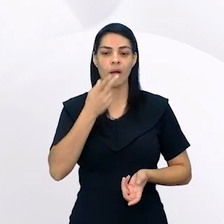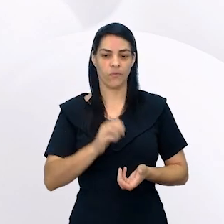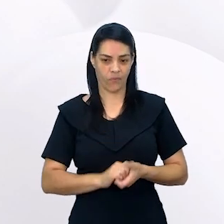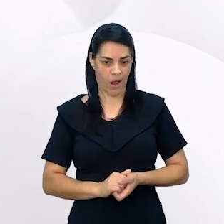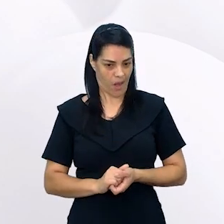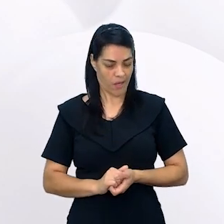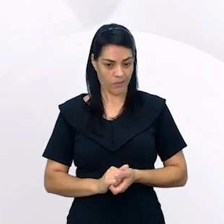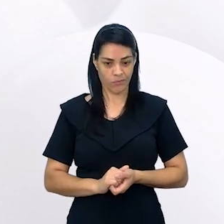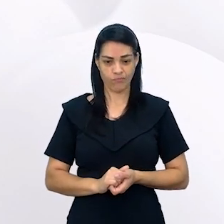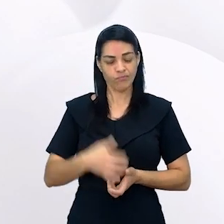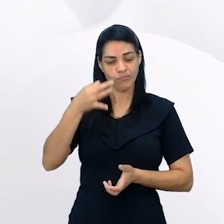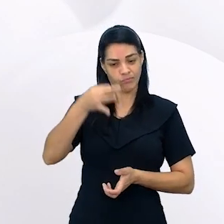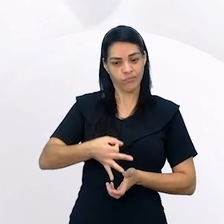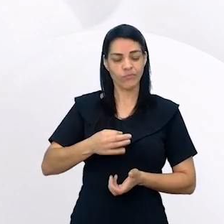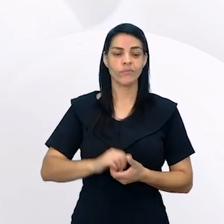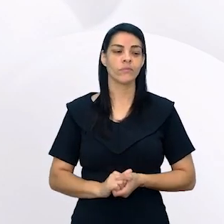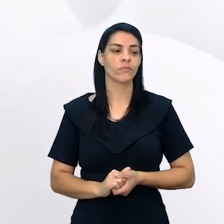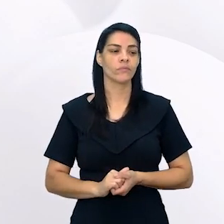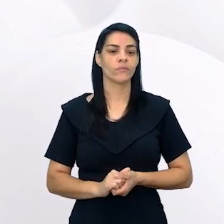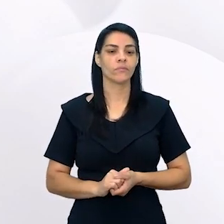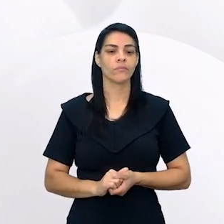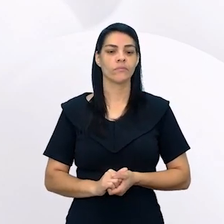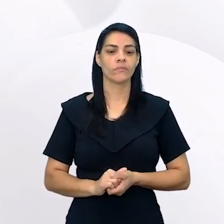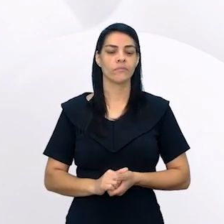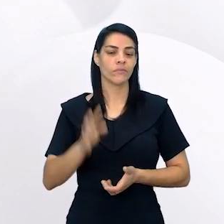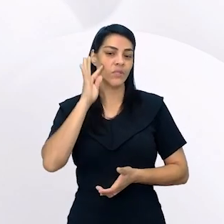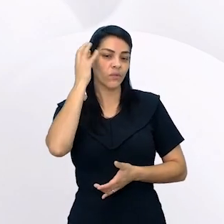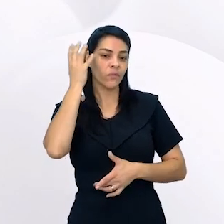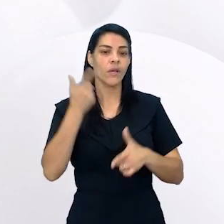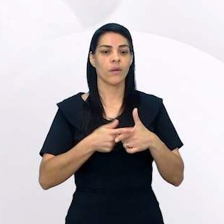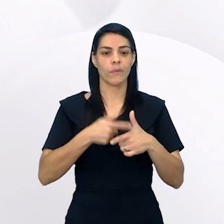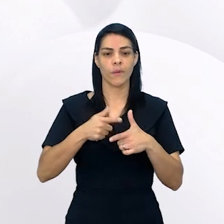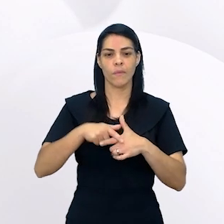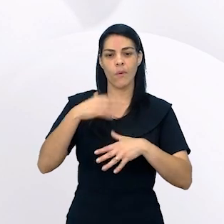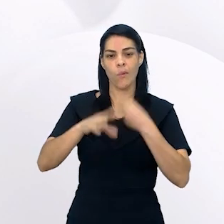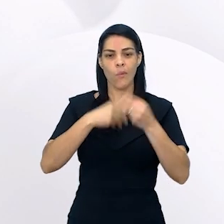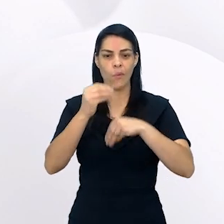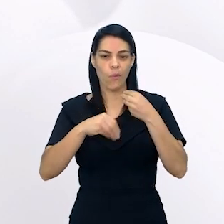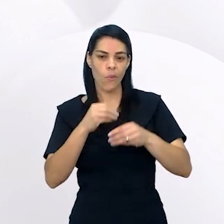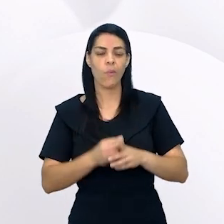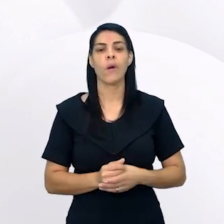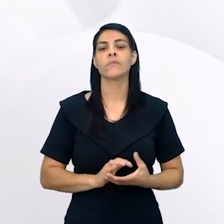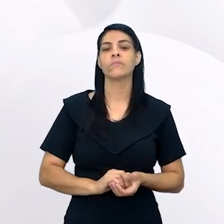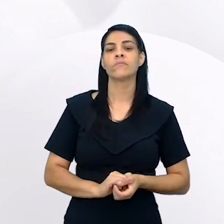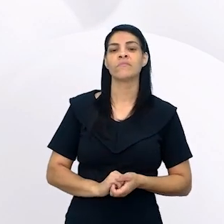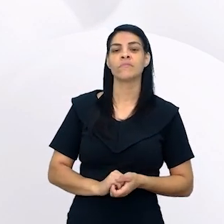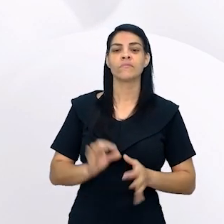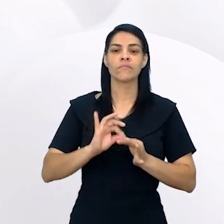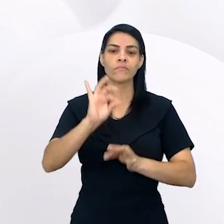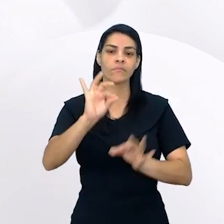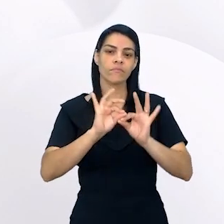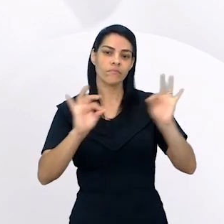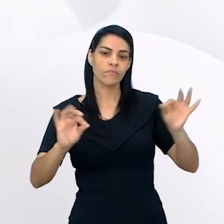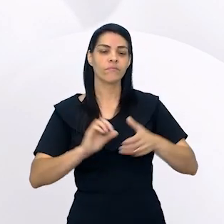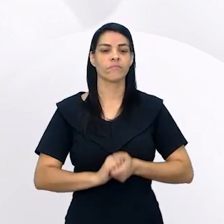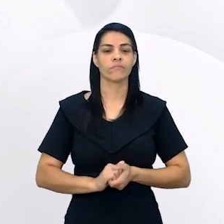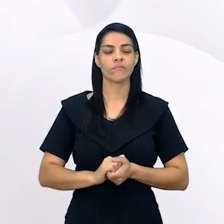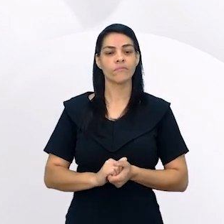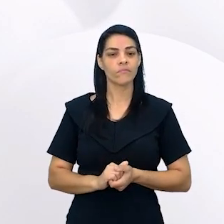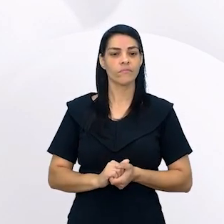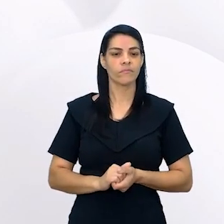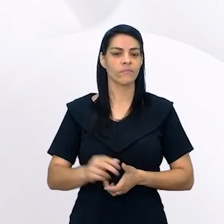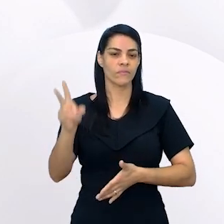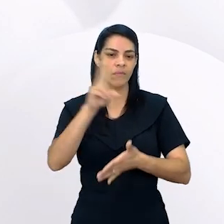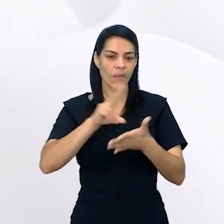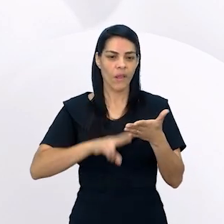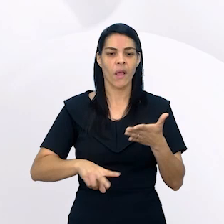esse esse nível de acertos e erros então resolver problemas envolvendo medidas de grandeza de comprimento Leia o problema a seguir